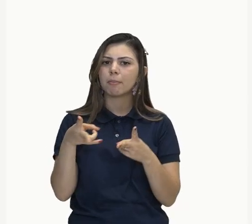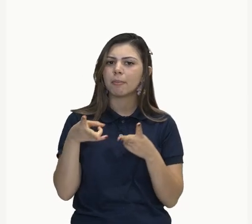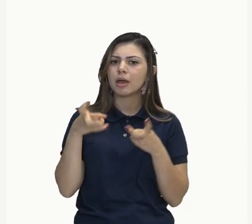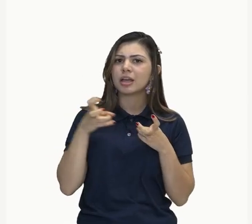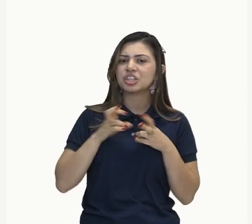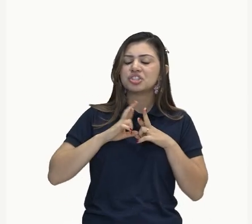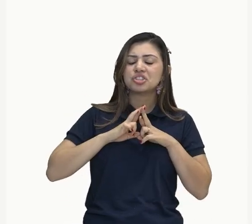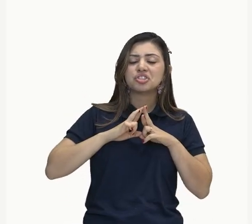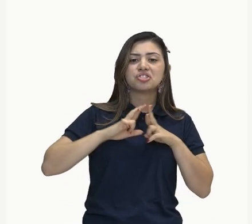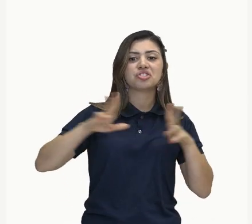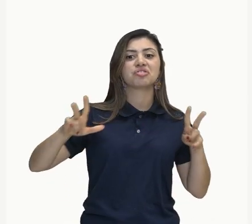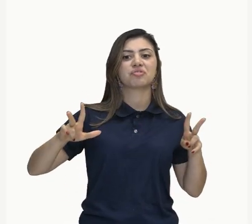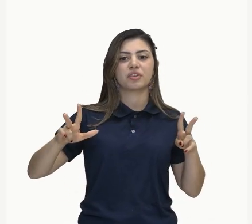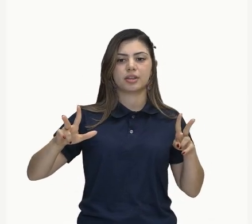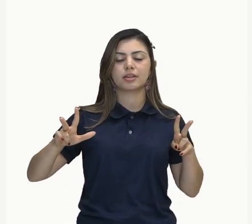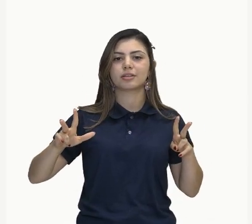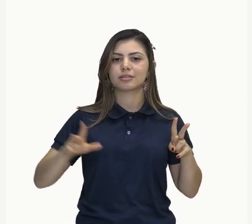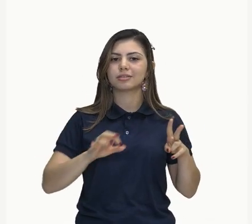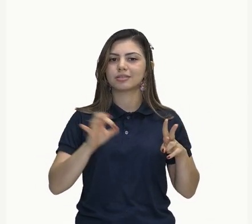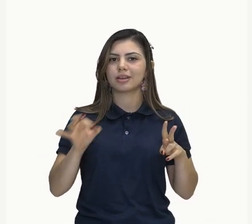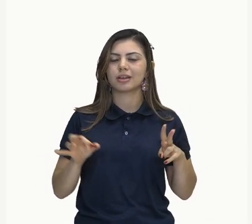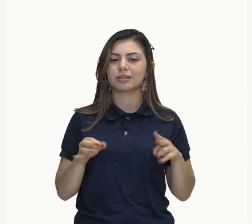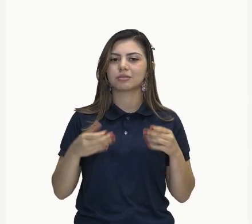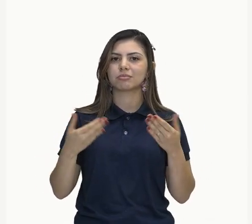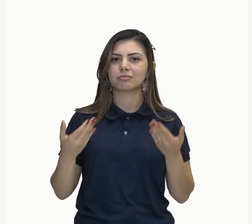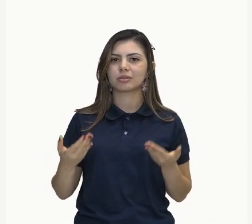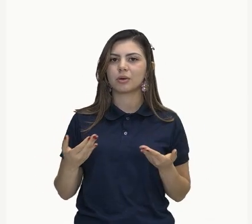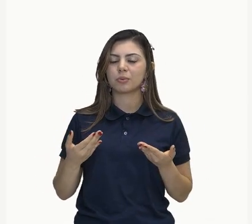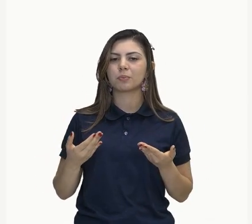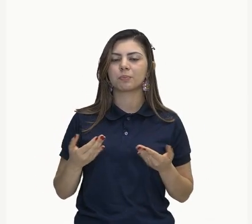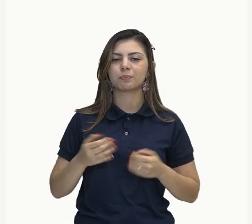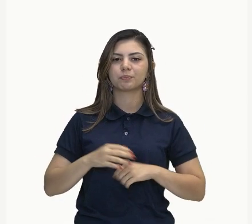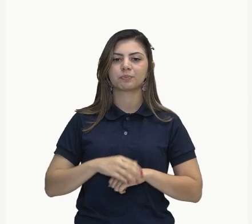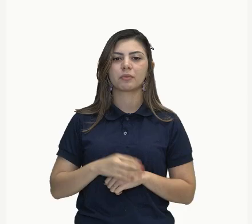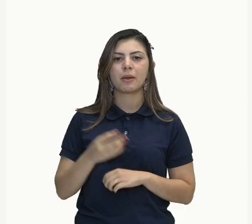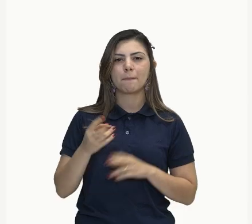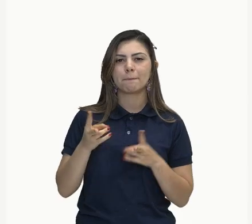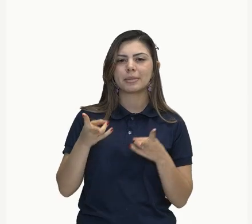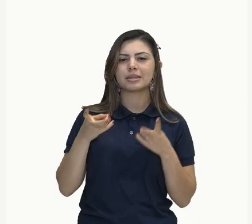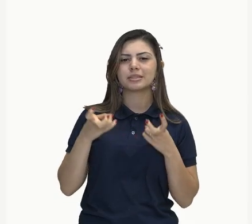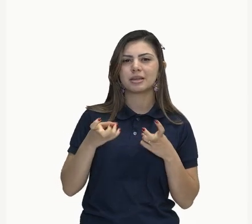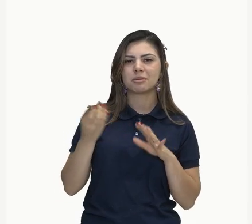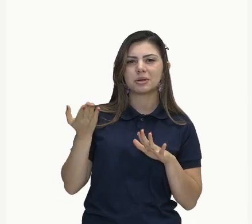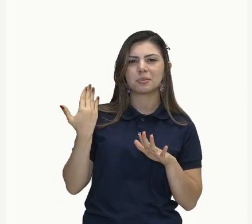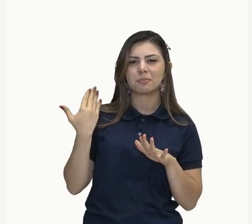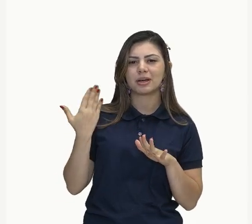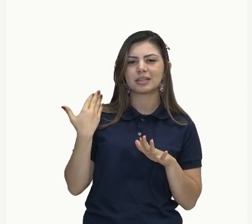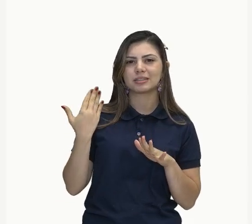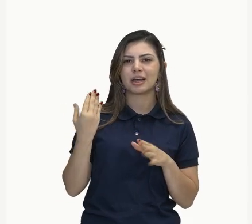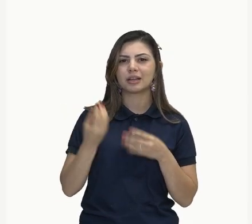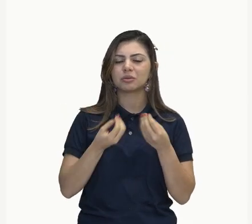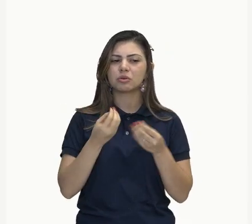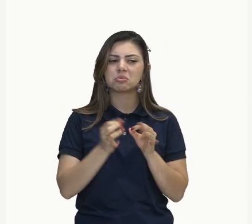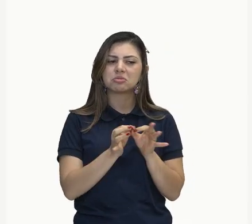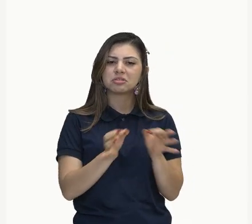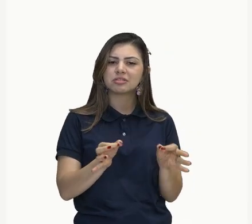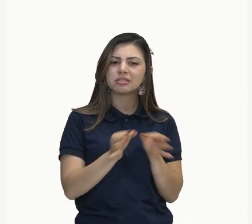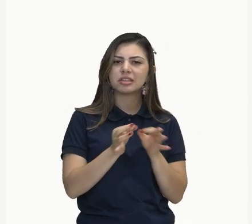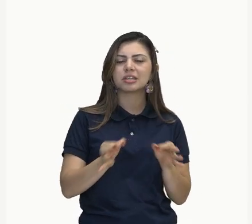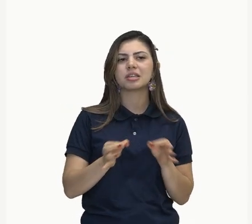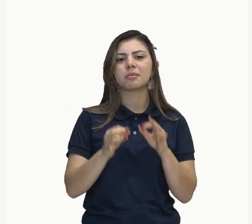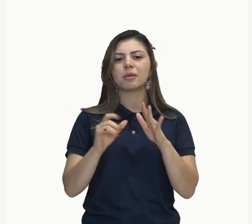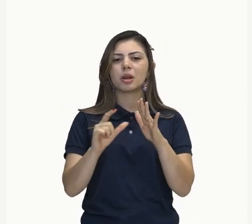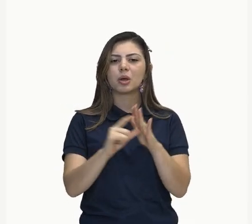cenário diferente. A gente tinha uma paisagem onde as coisas eram mais simples.